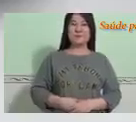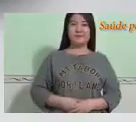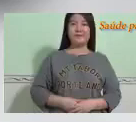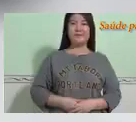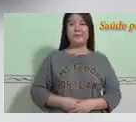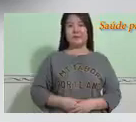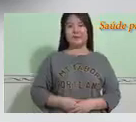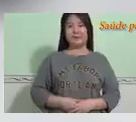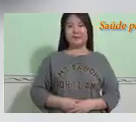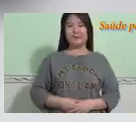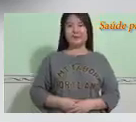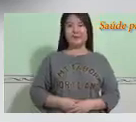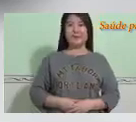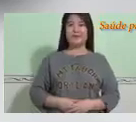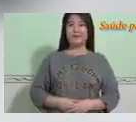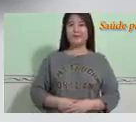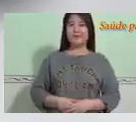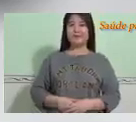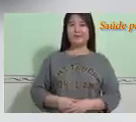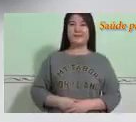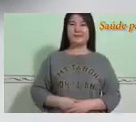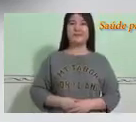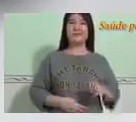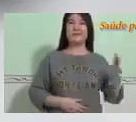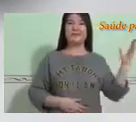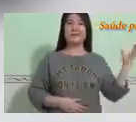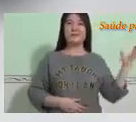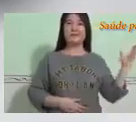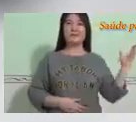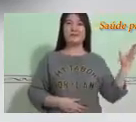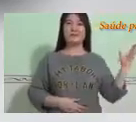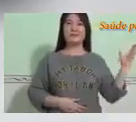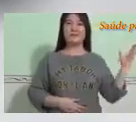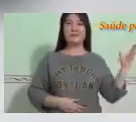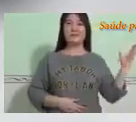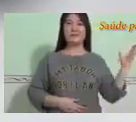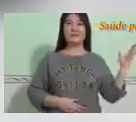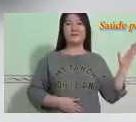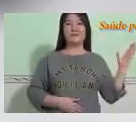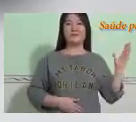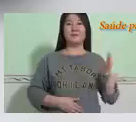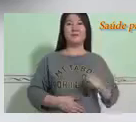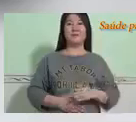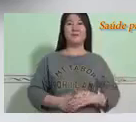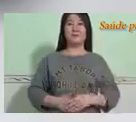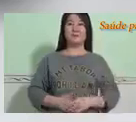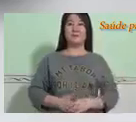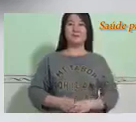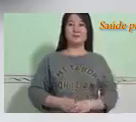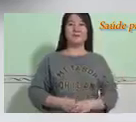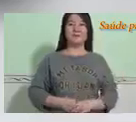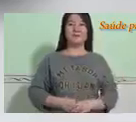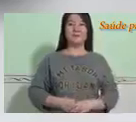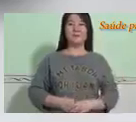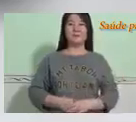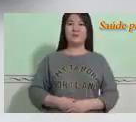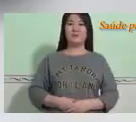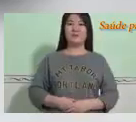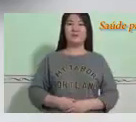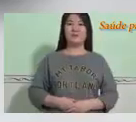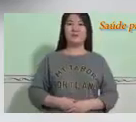Conheça outros alimentos que melhoram o sistema imune. Para combater a tosse, que pode ser muito desconfortável